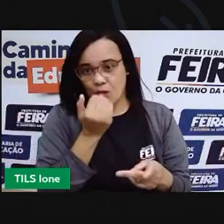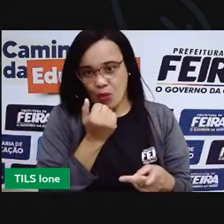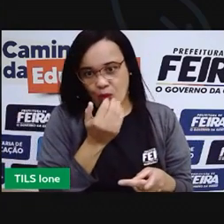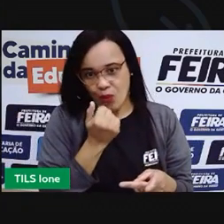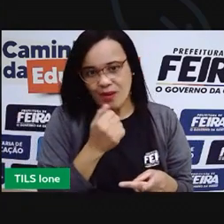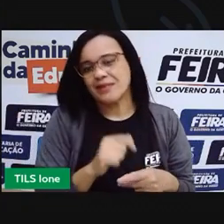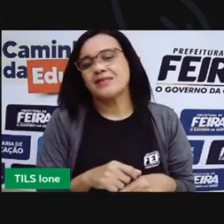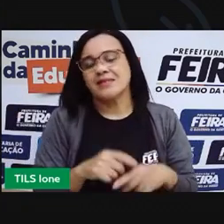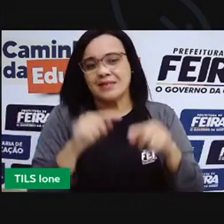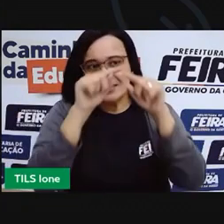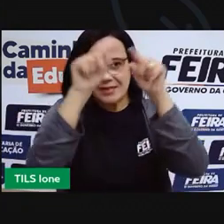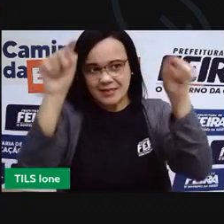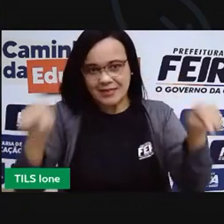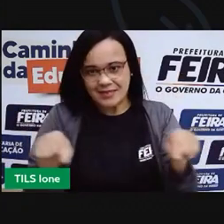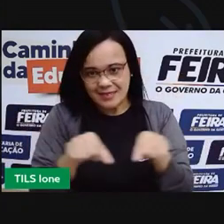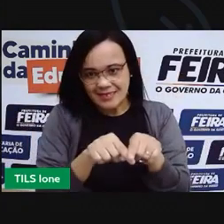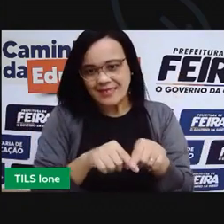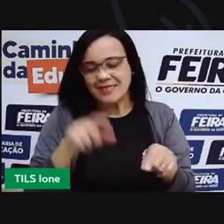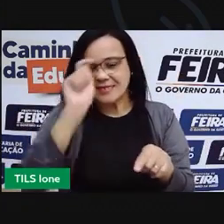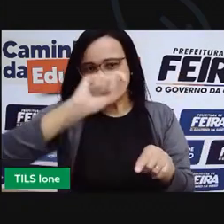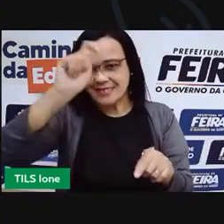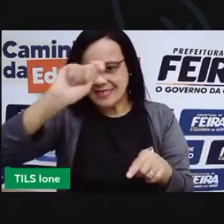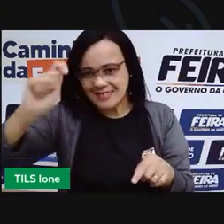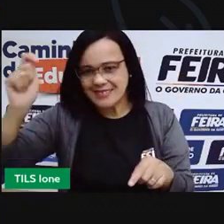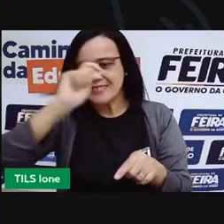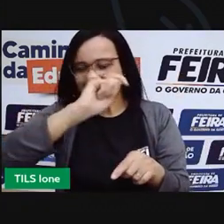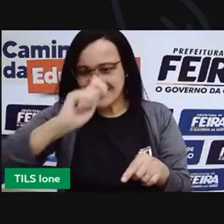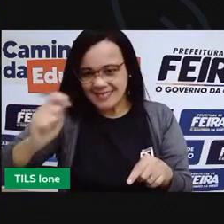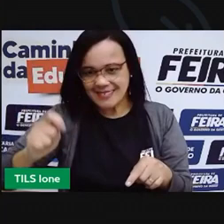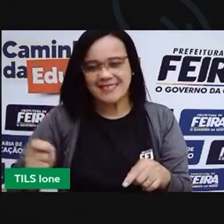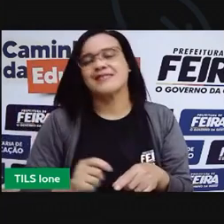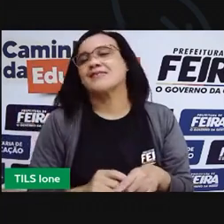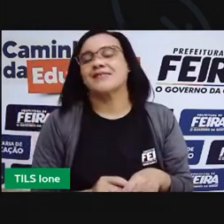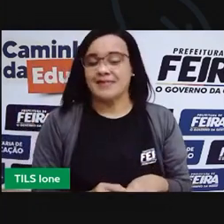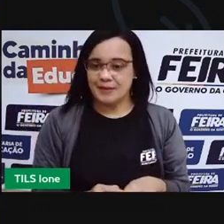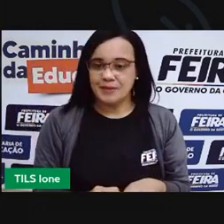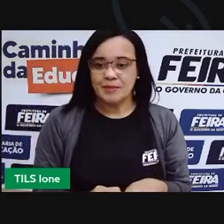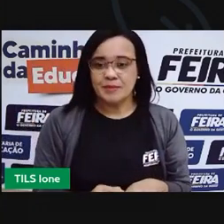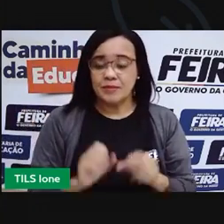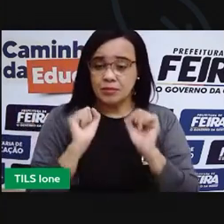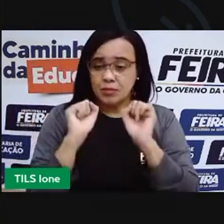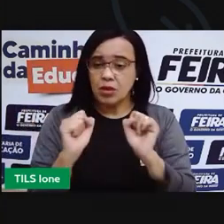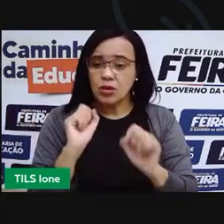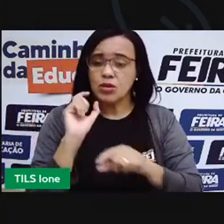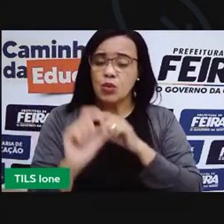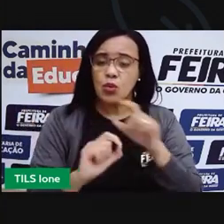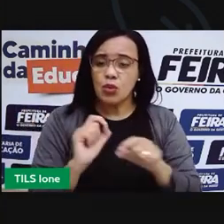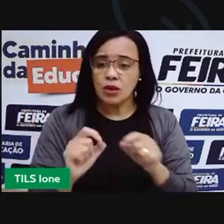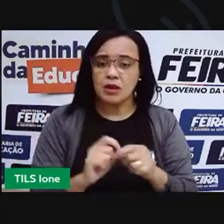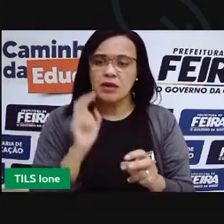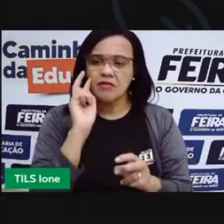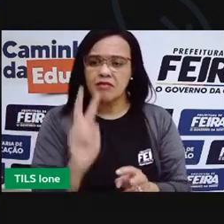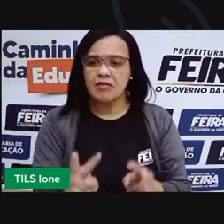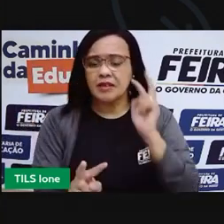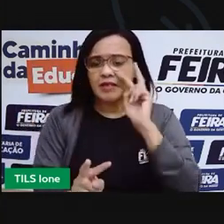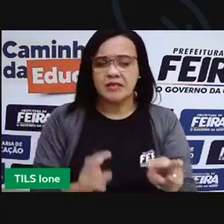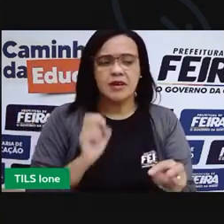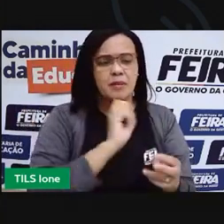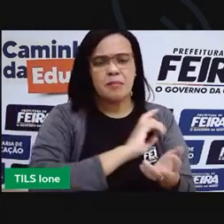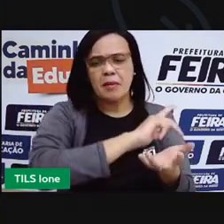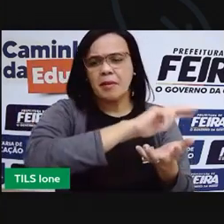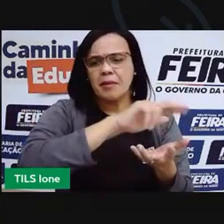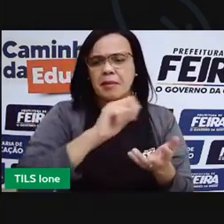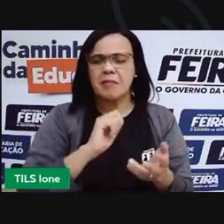que tem o formato quadrado. Enfim, você pode aí estar vendo diferentes objetos